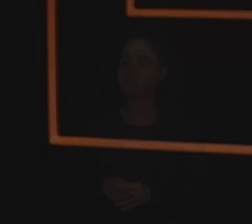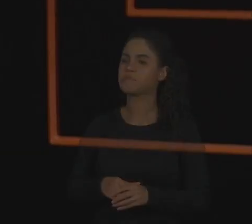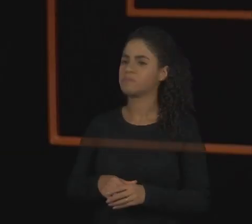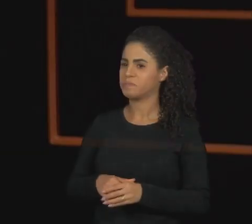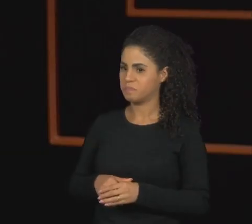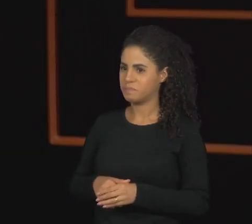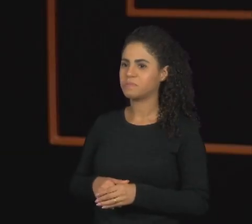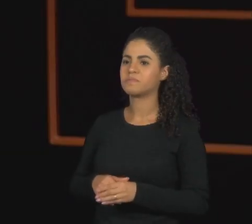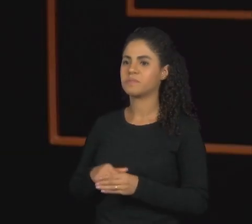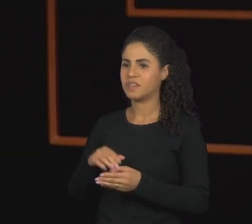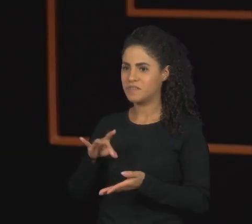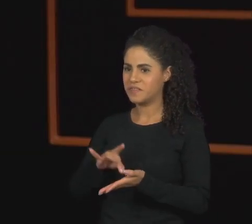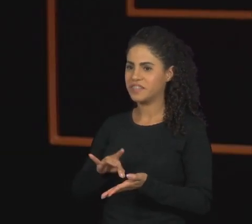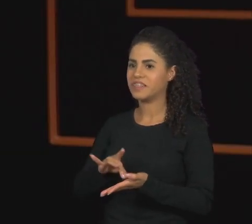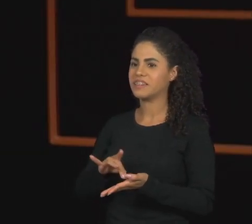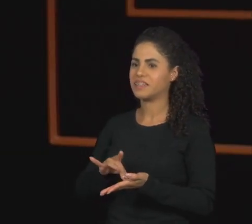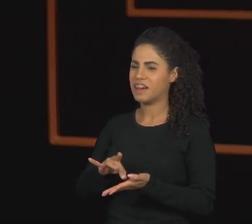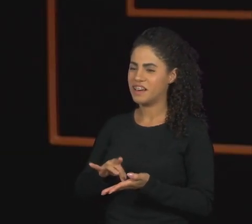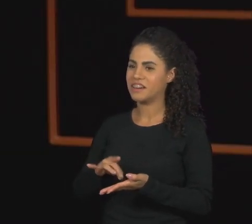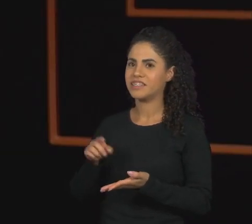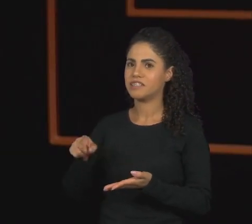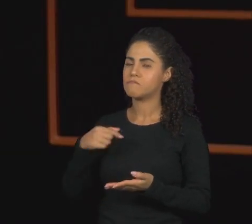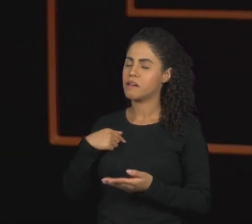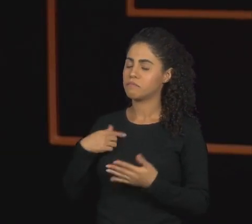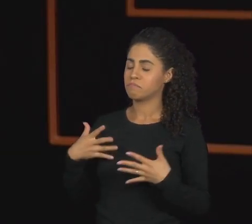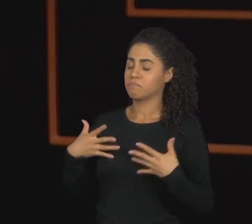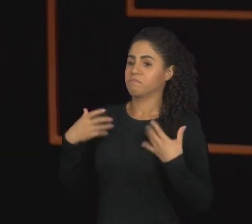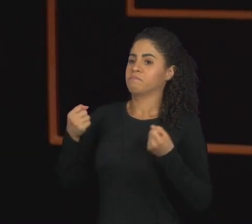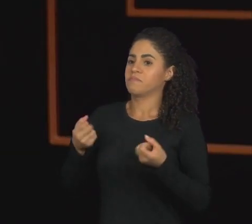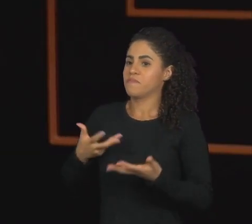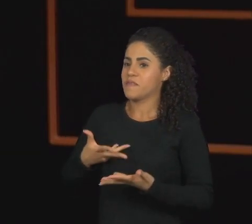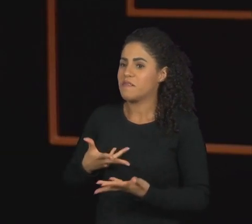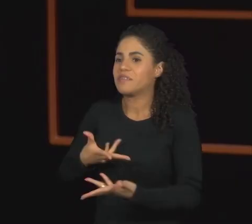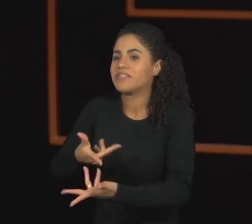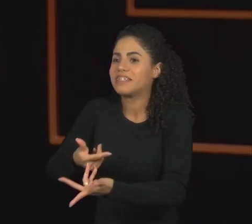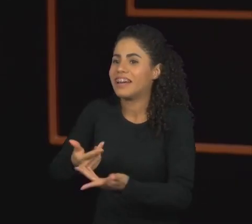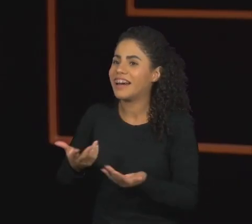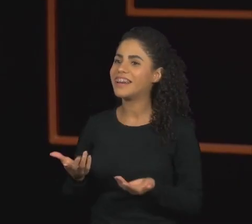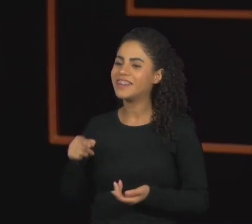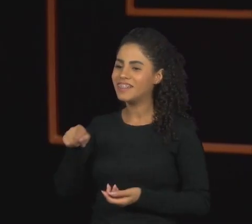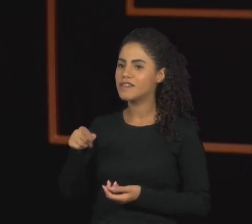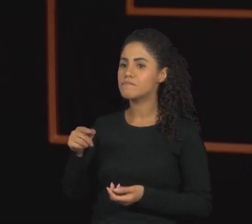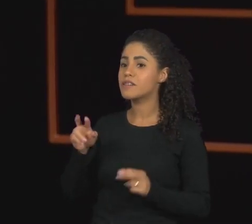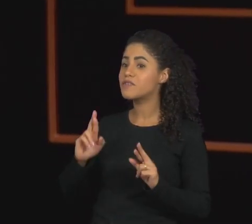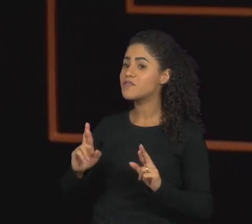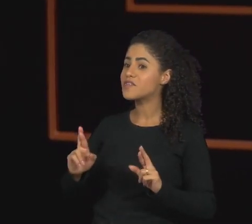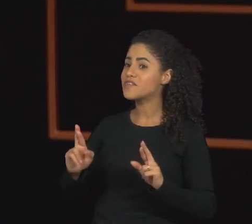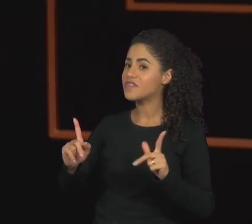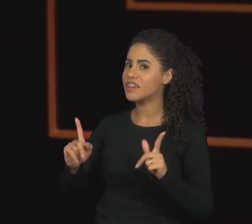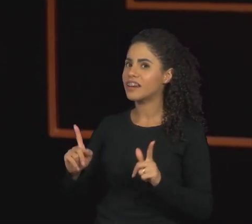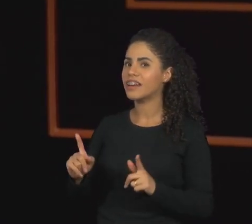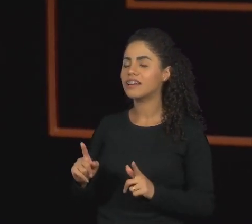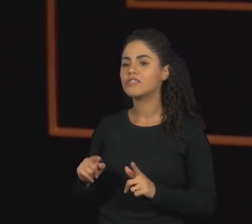Sim, uma função inesperada, um convite inesperado para uma função diferente